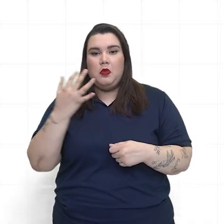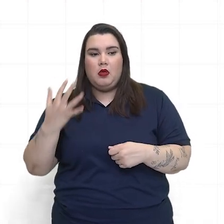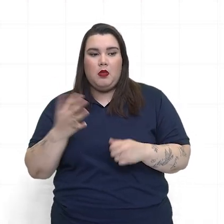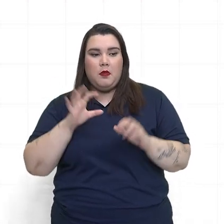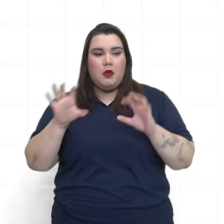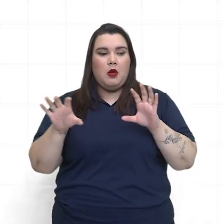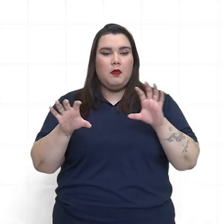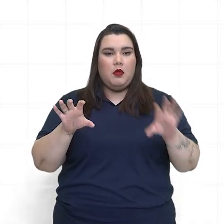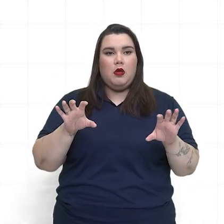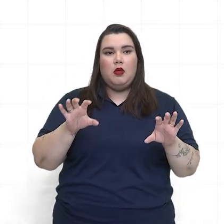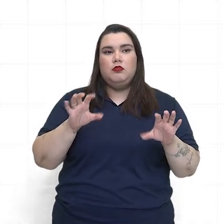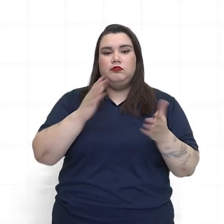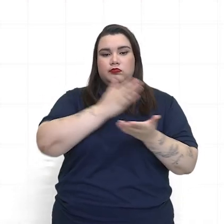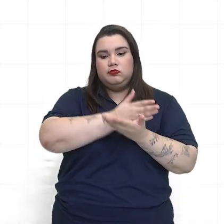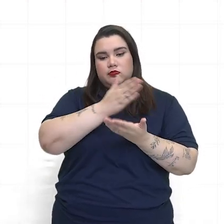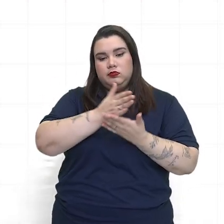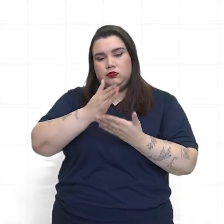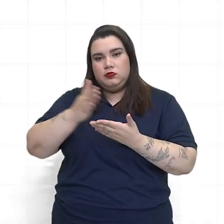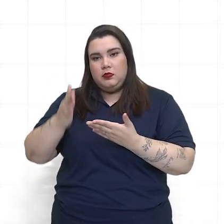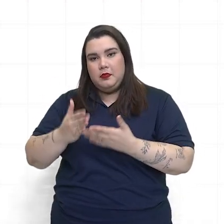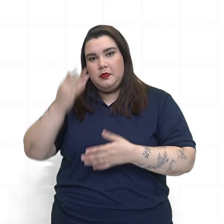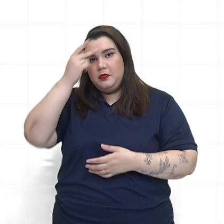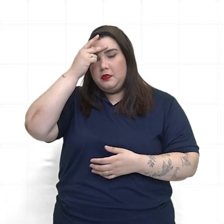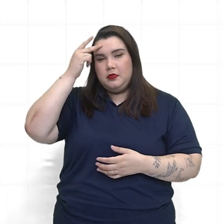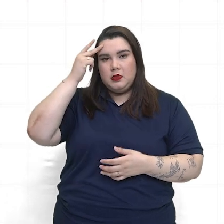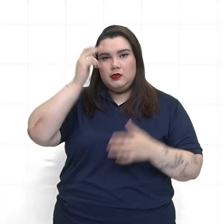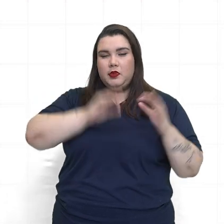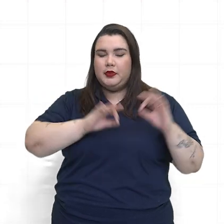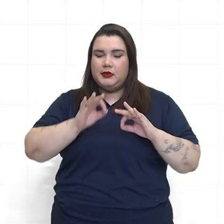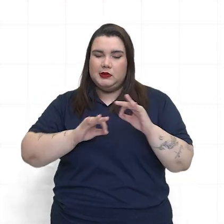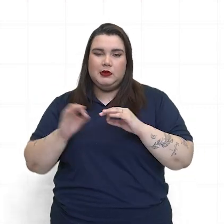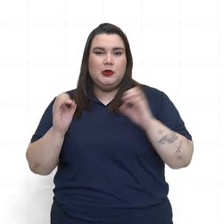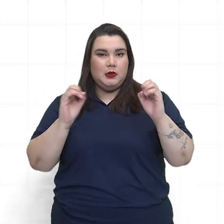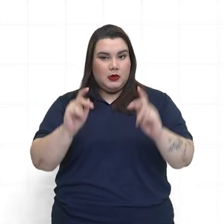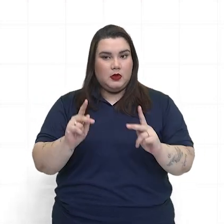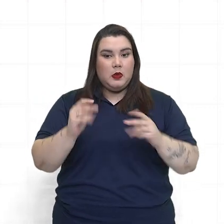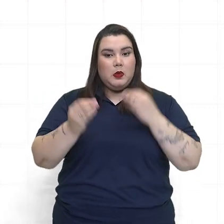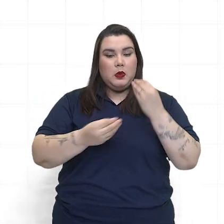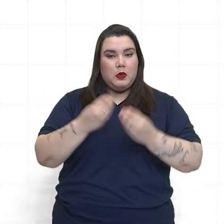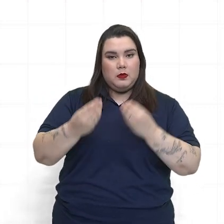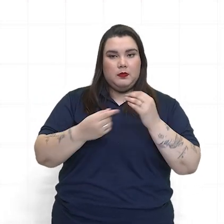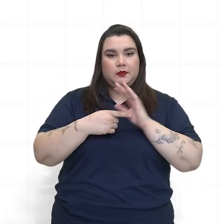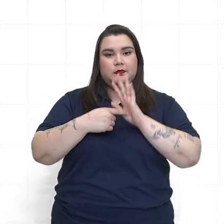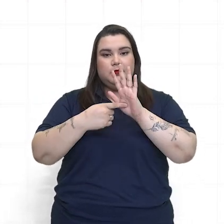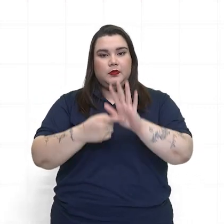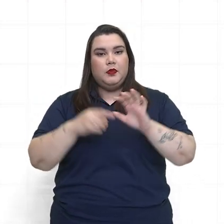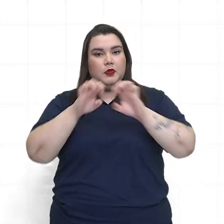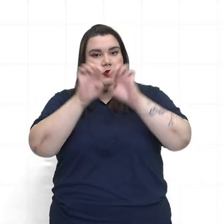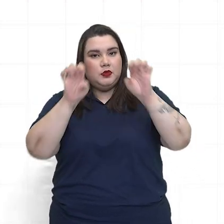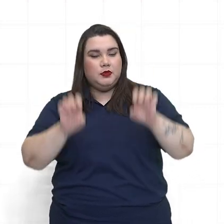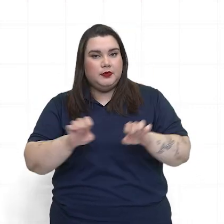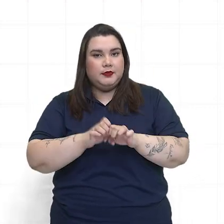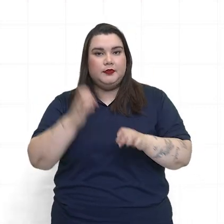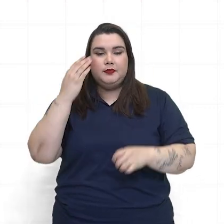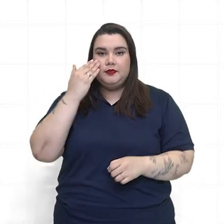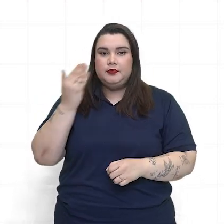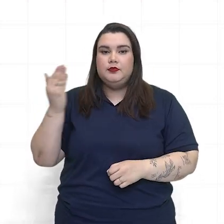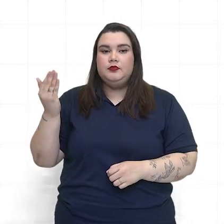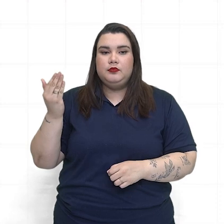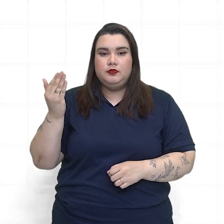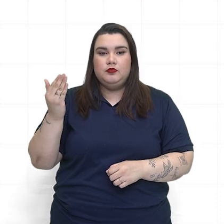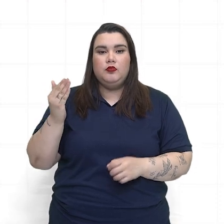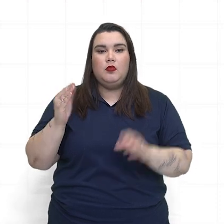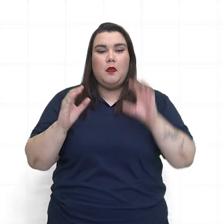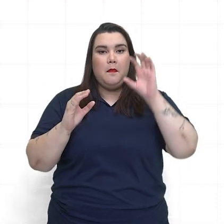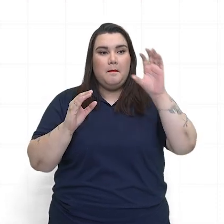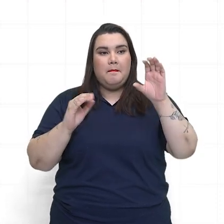para cada pedaço, para cada pessoa e assim sucessivamente. Como aqui, né? Eu estou estruturando. Olha. Estruturei o quadrinho em